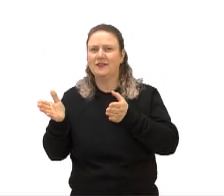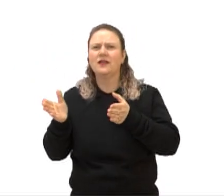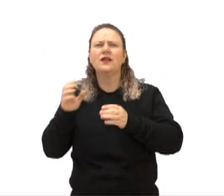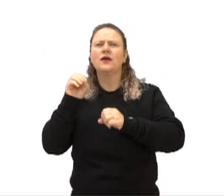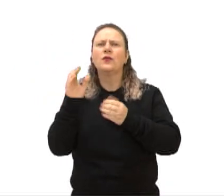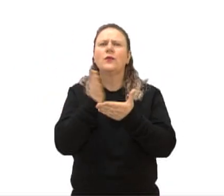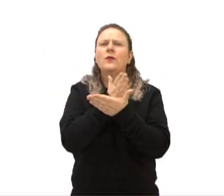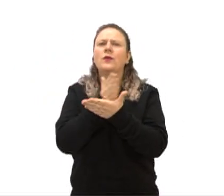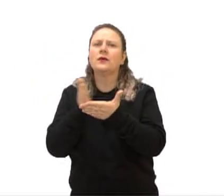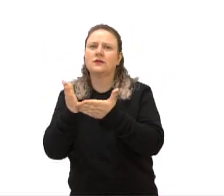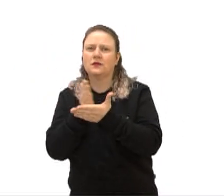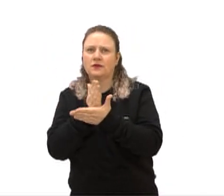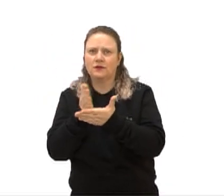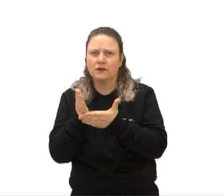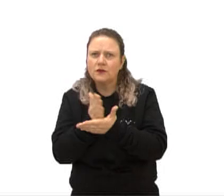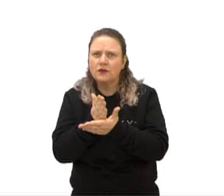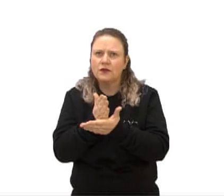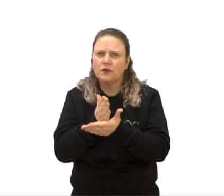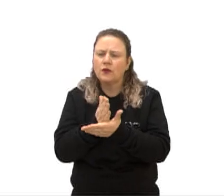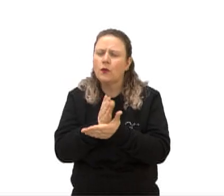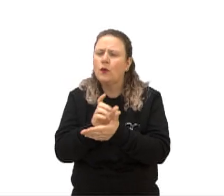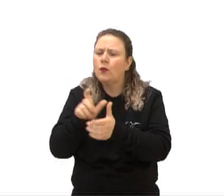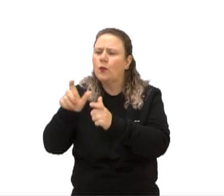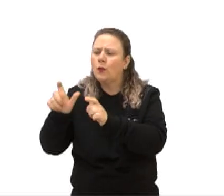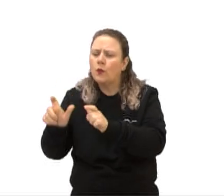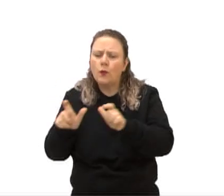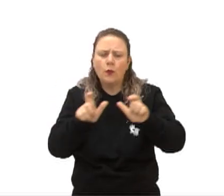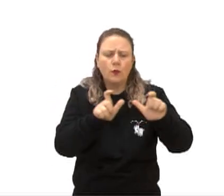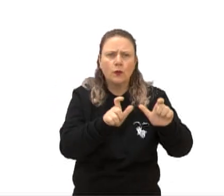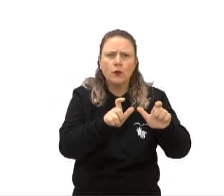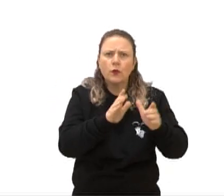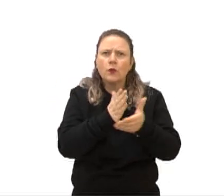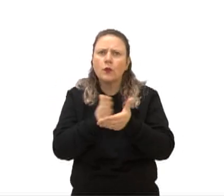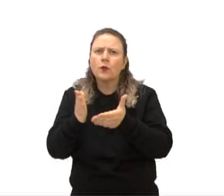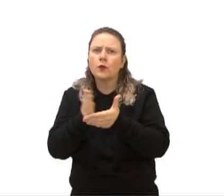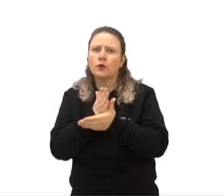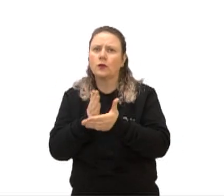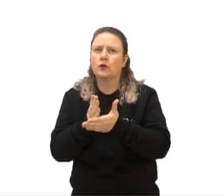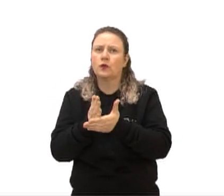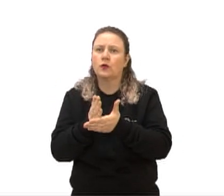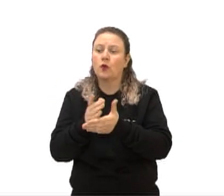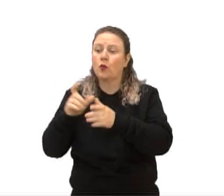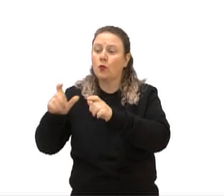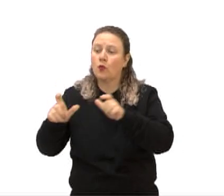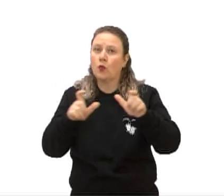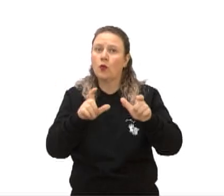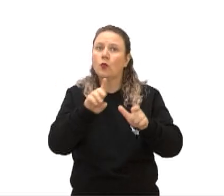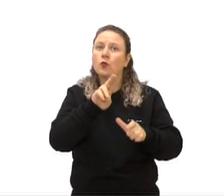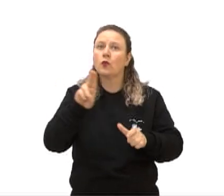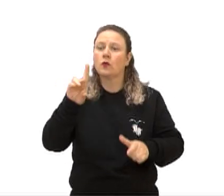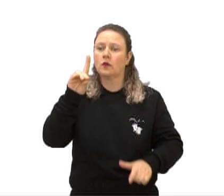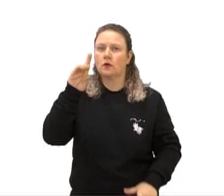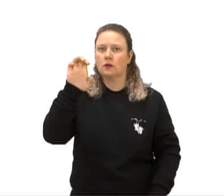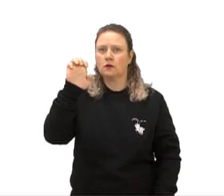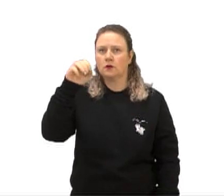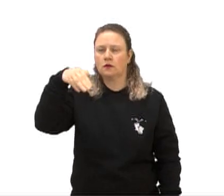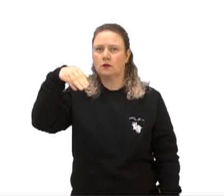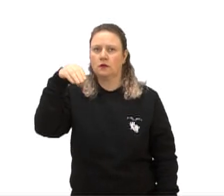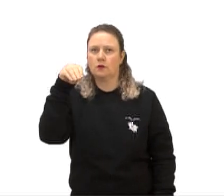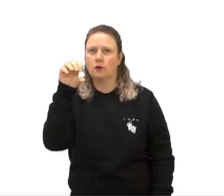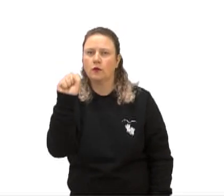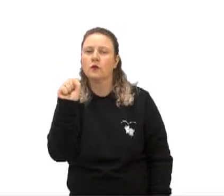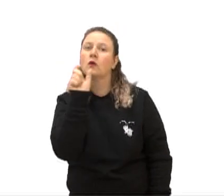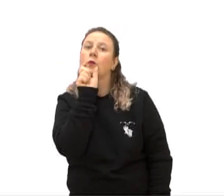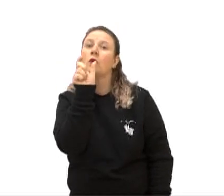foi dividida aí em pequenas unidades. Essas unidades eram chamadas de demos, tá? E daí nós temos a palavra